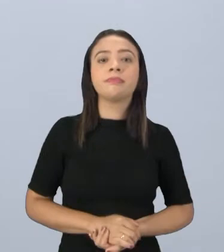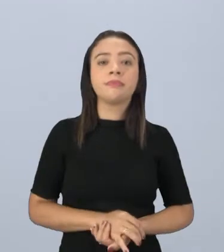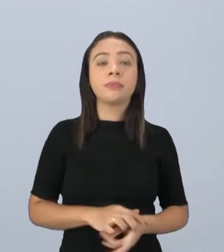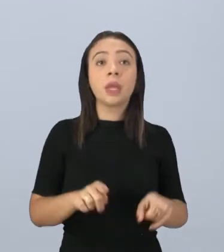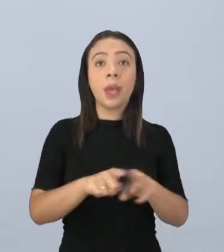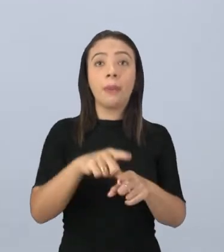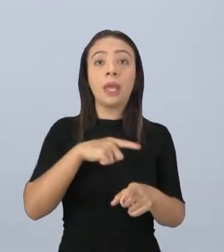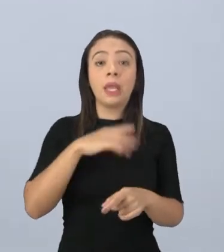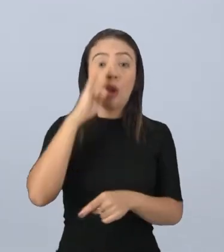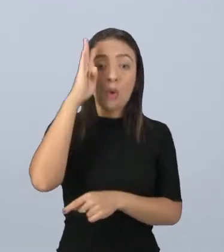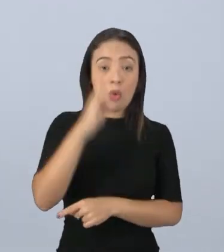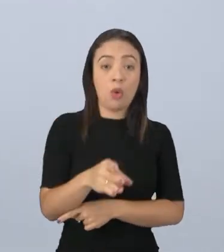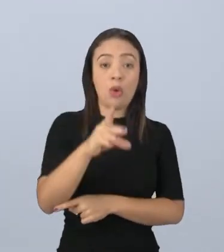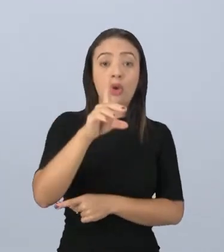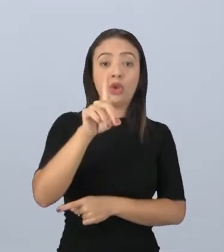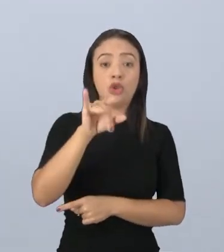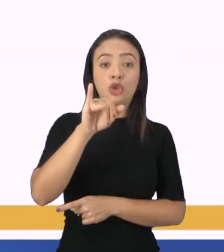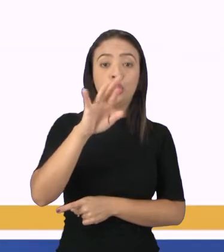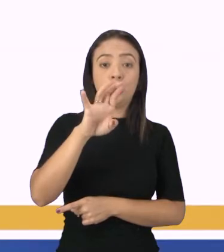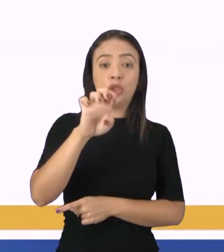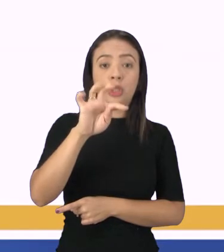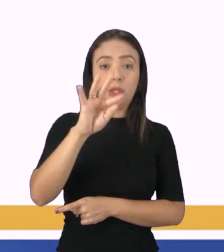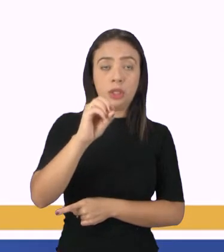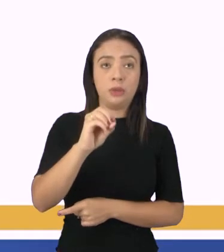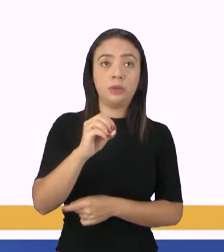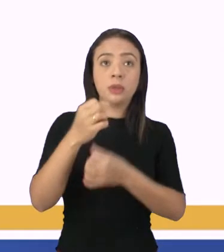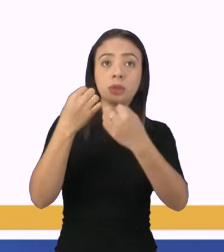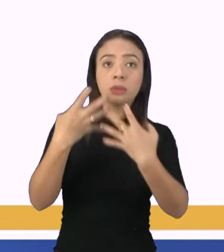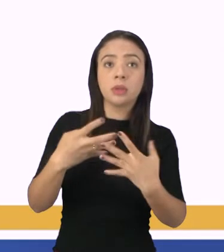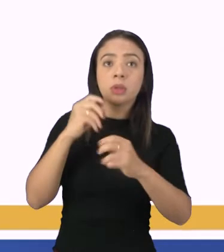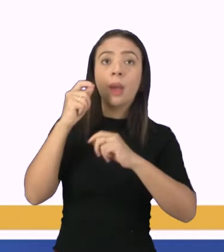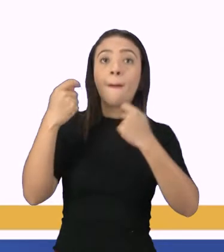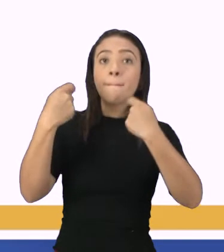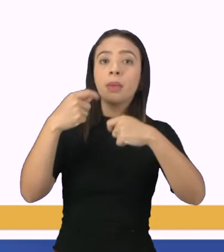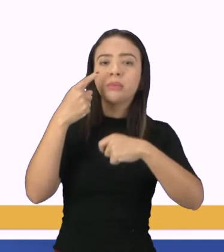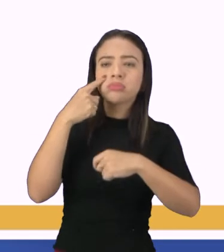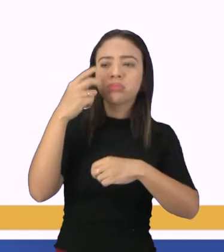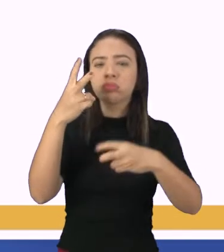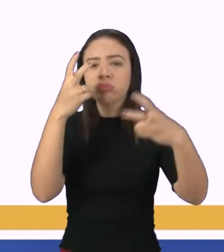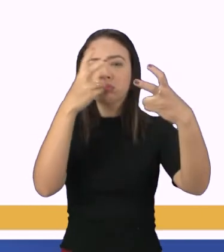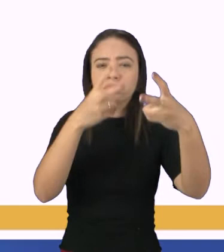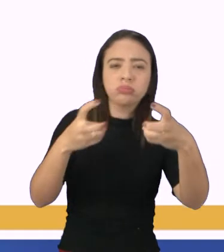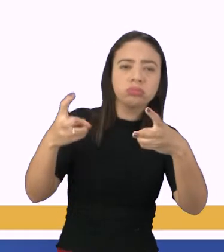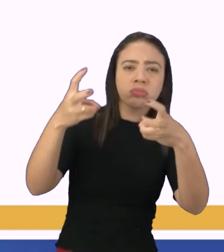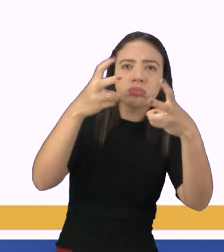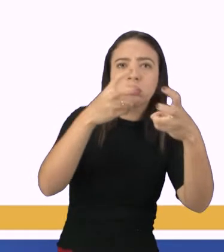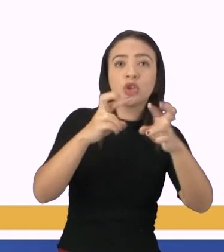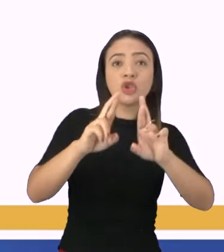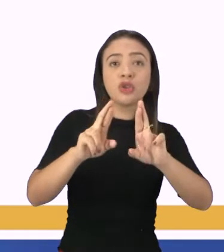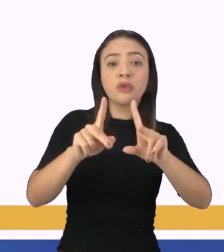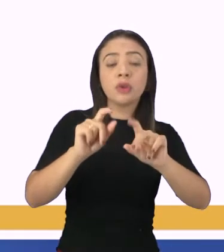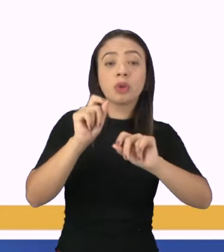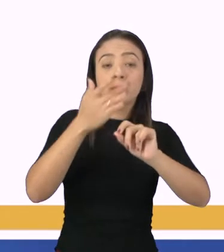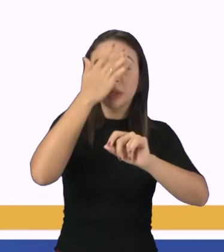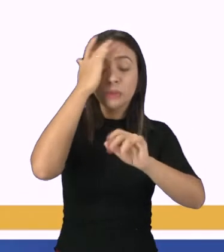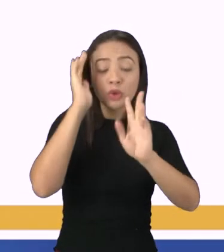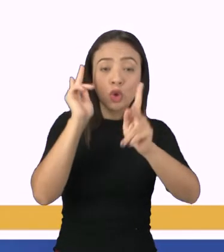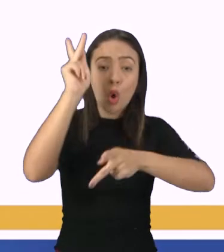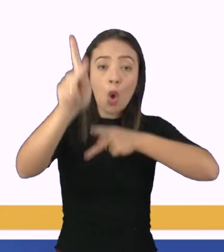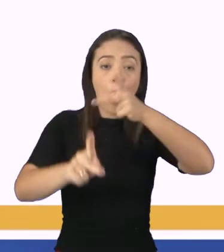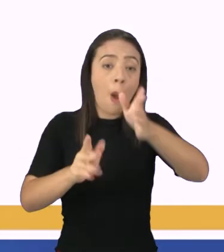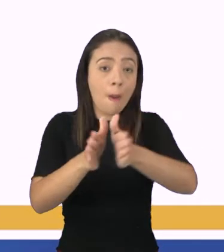discurso direto no texto. Quando diz, precisamos olhar de forma específica para o público mais